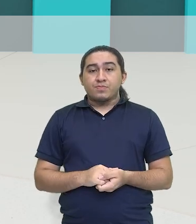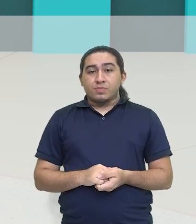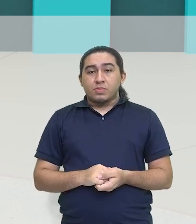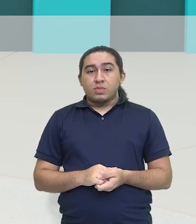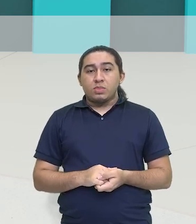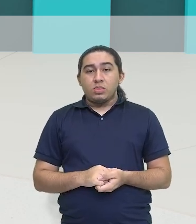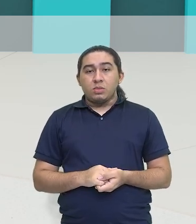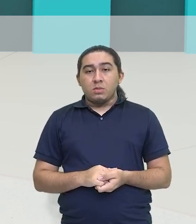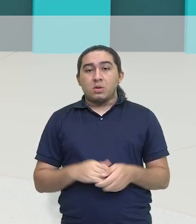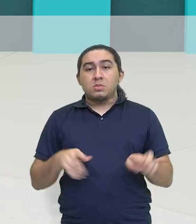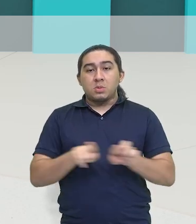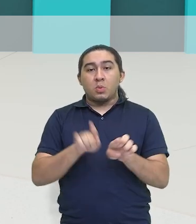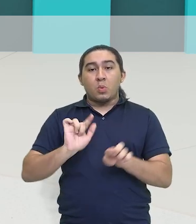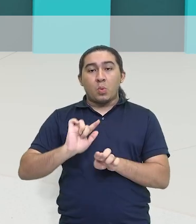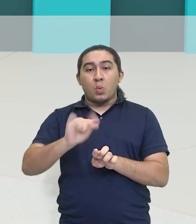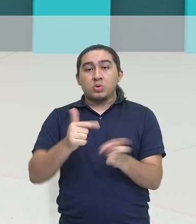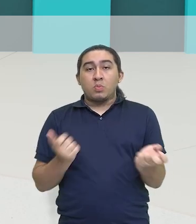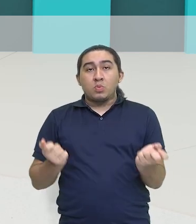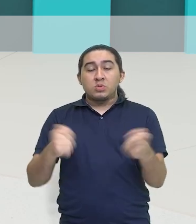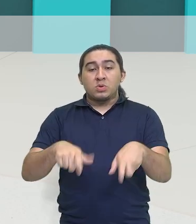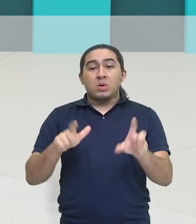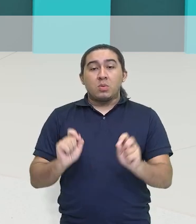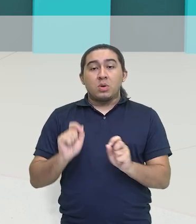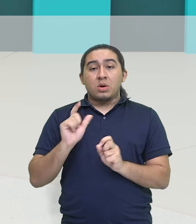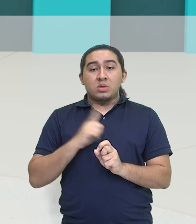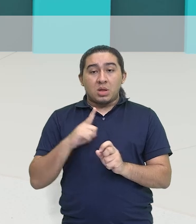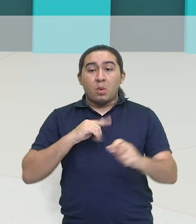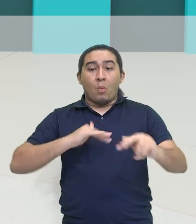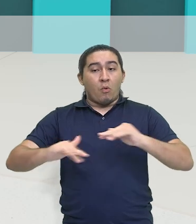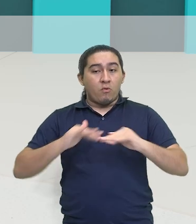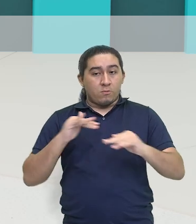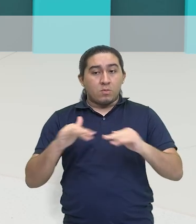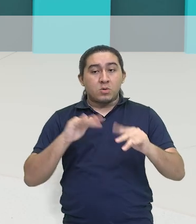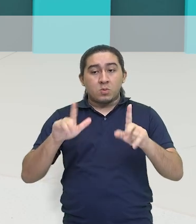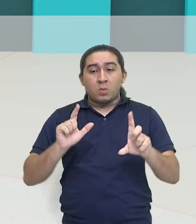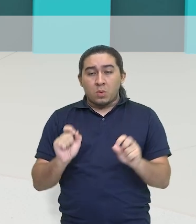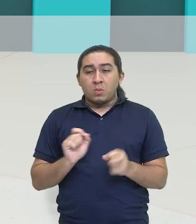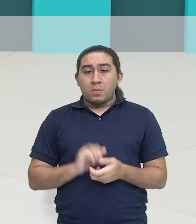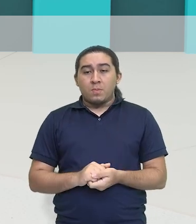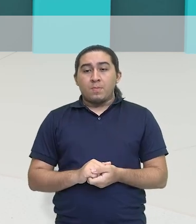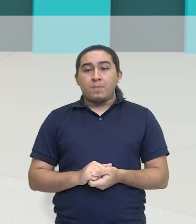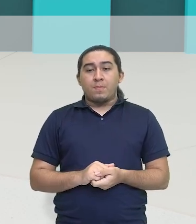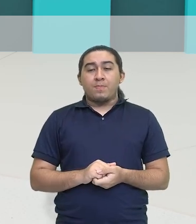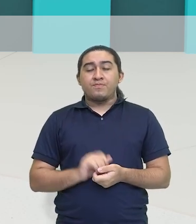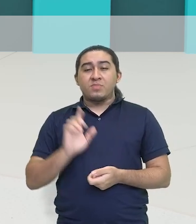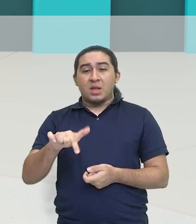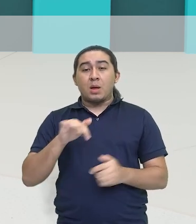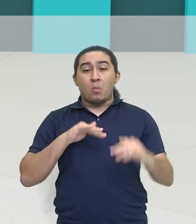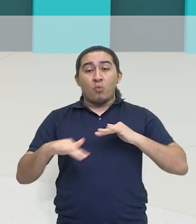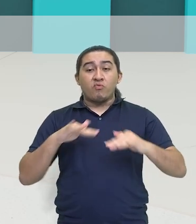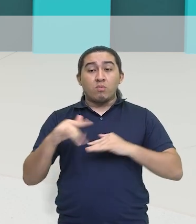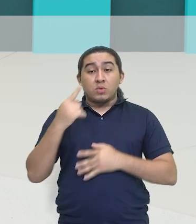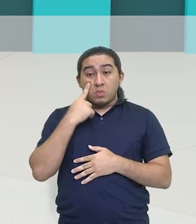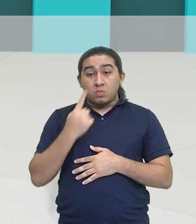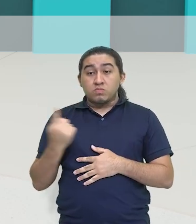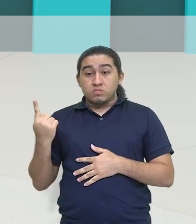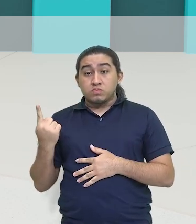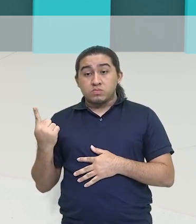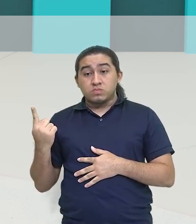também de trabalhar o glúteo máximo, que faz parte também do movimento dele, é justamente esse movimento aqui,